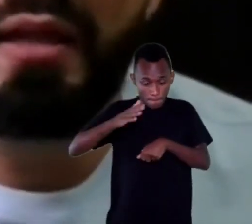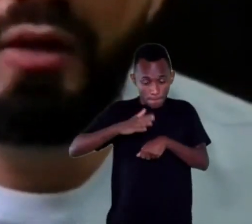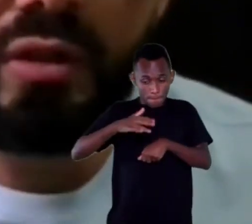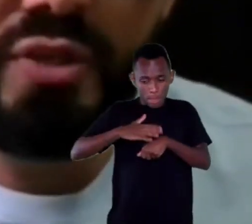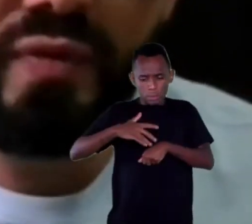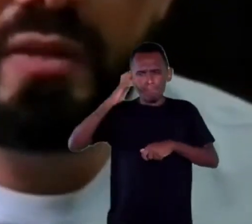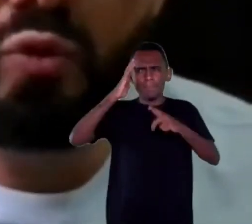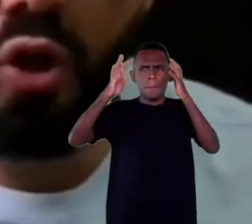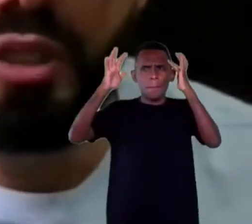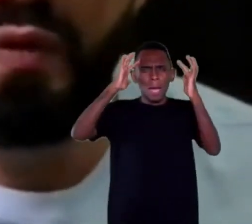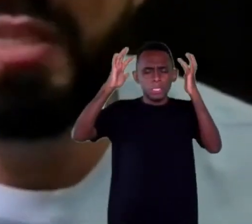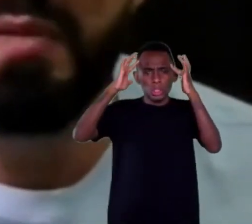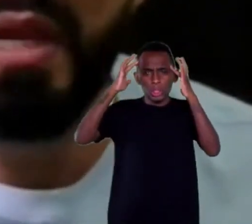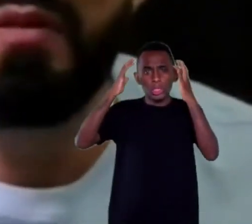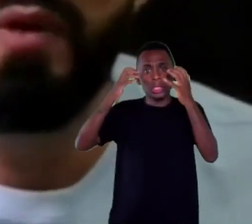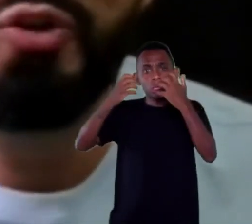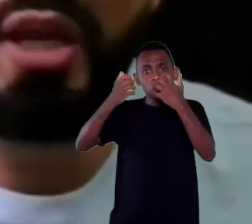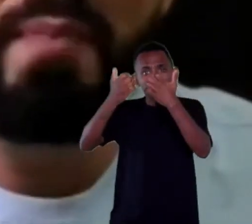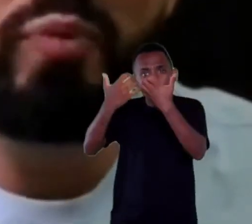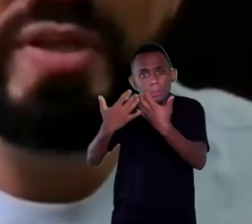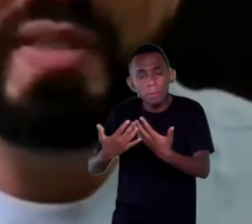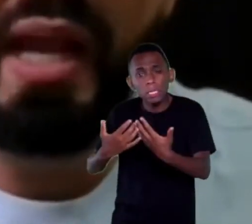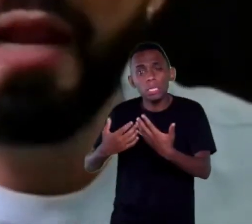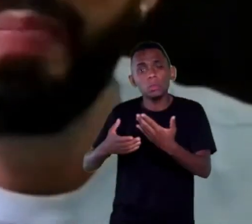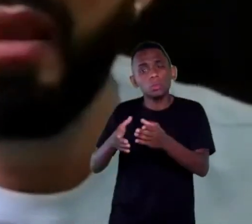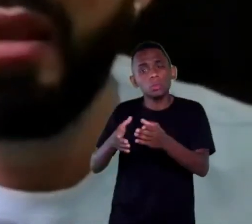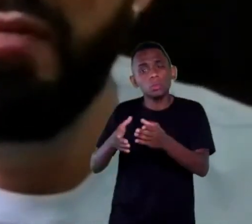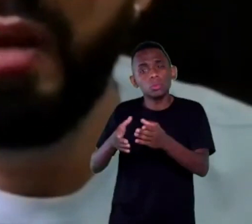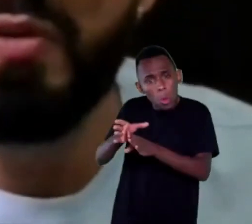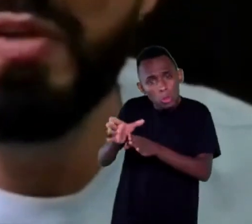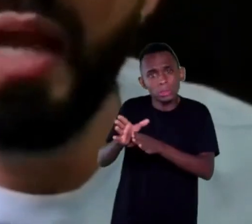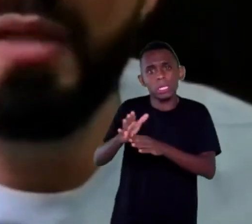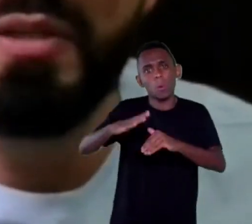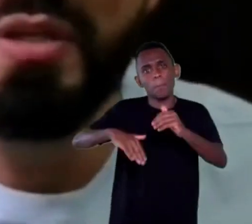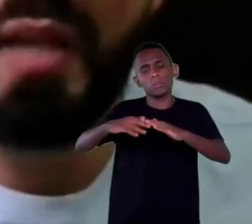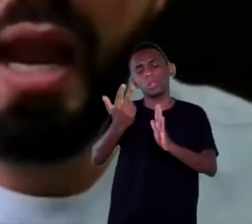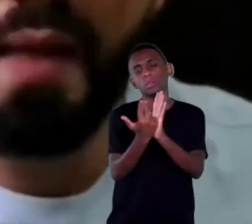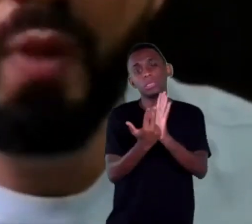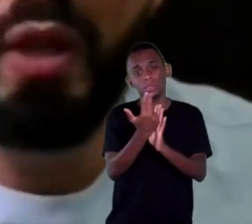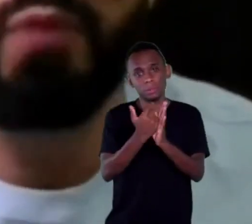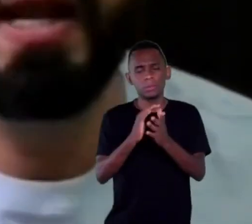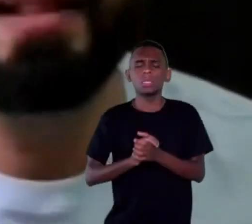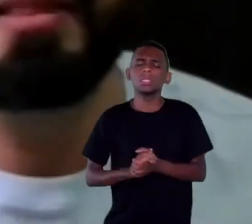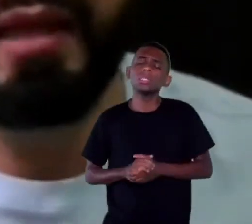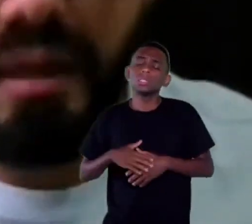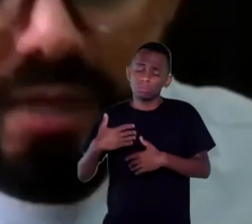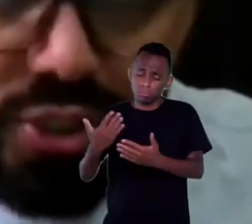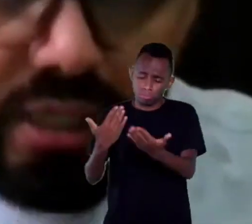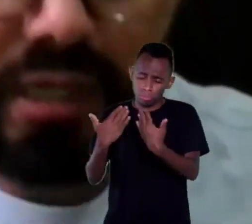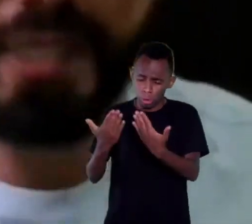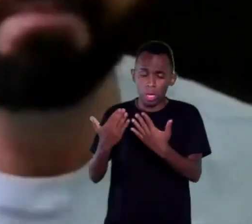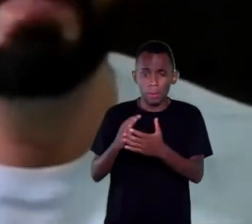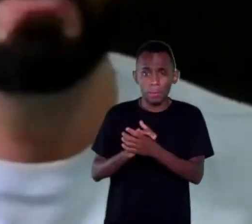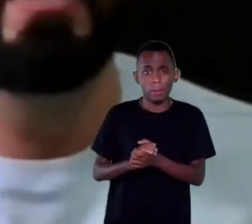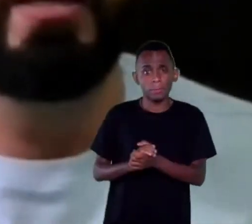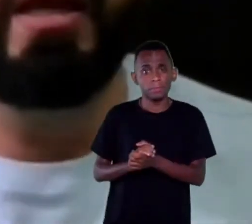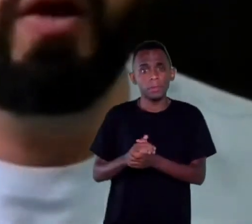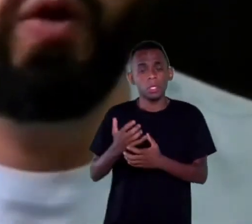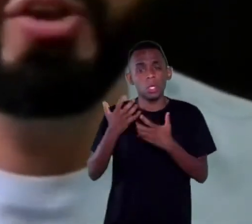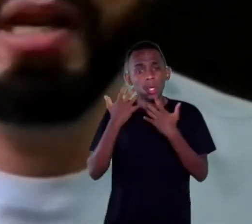caso do Nota de Falecimento, eu cheguei para o Giscar e falei com o Giscar assim, Giscar, eu quero uma Catrina